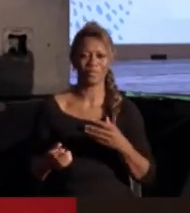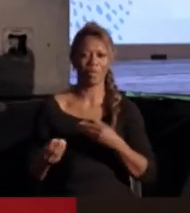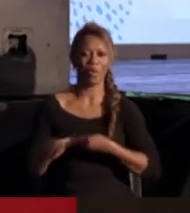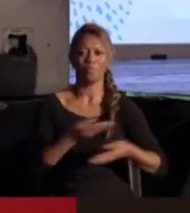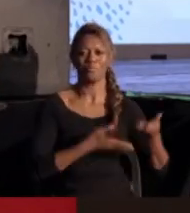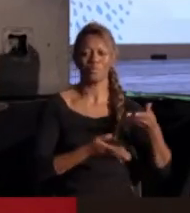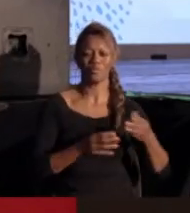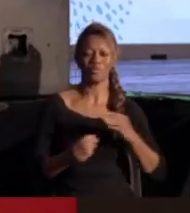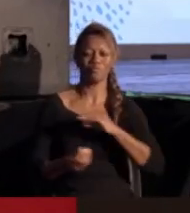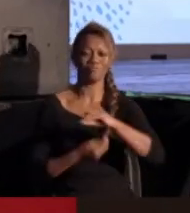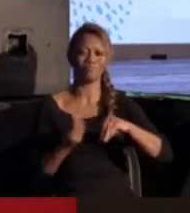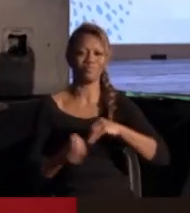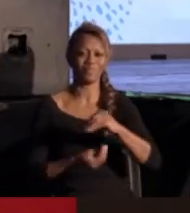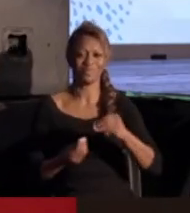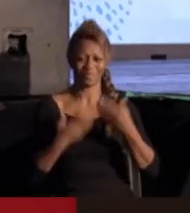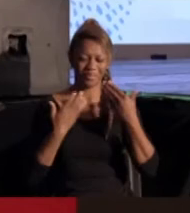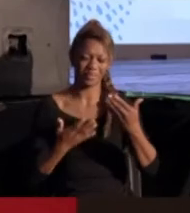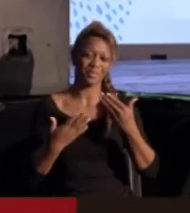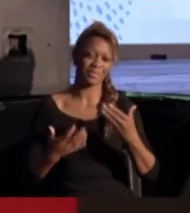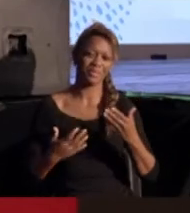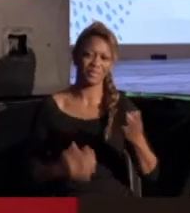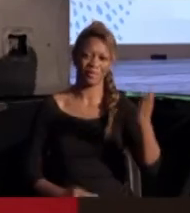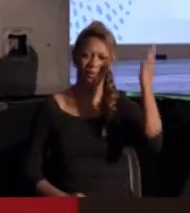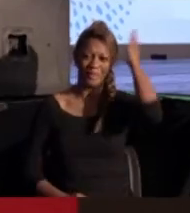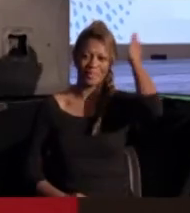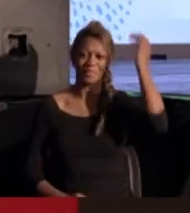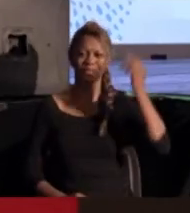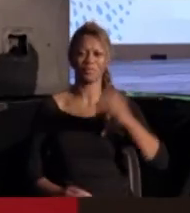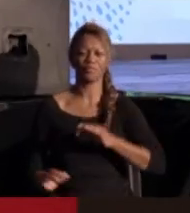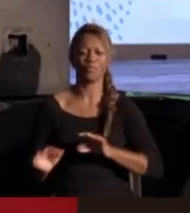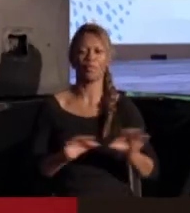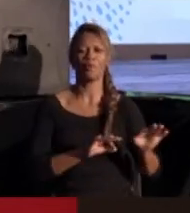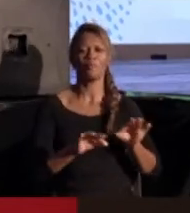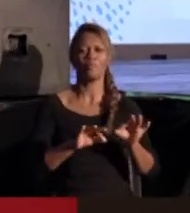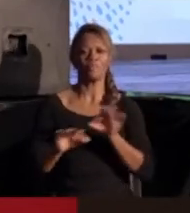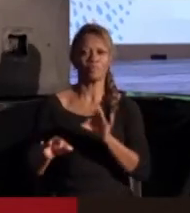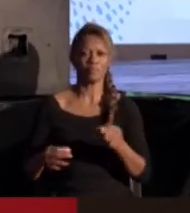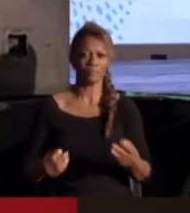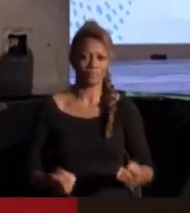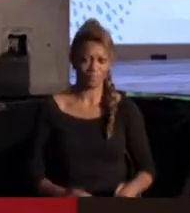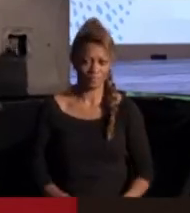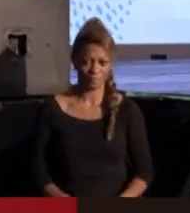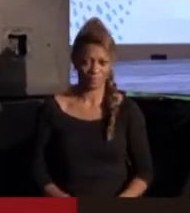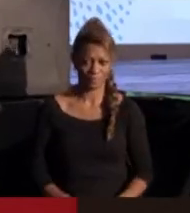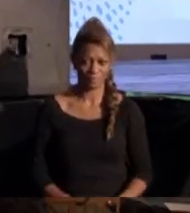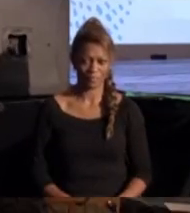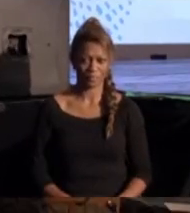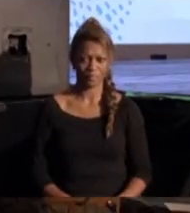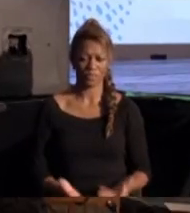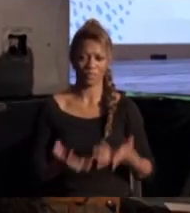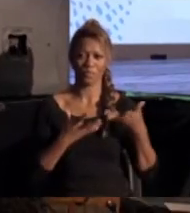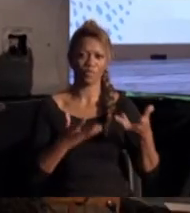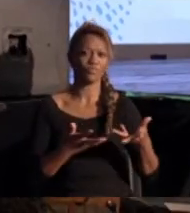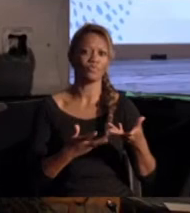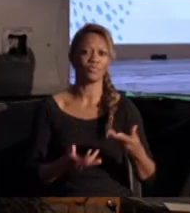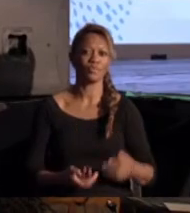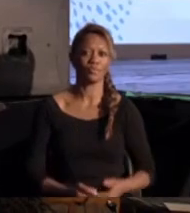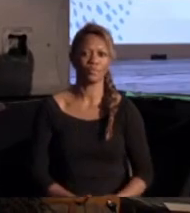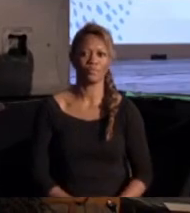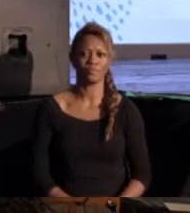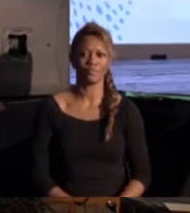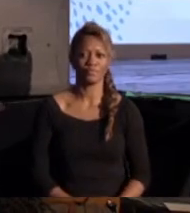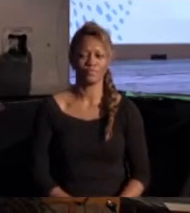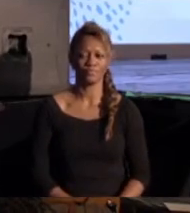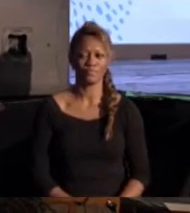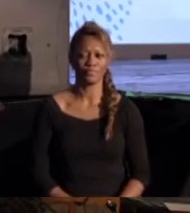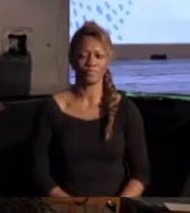Então, imediatamente agradecendo ao SESC, né? Dentro do projeto Boca Porque Te Quero, agradecendo o convite imensamente, agradecendo a